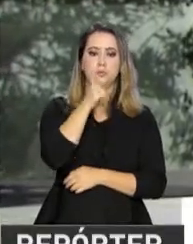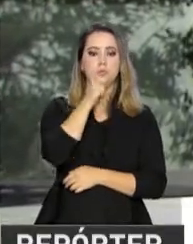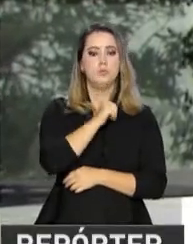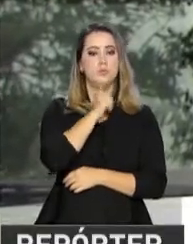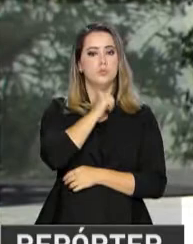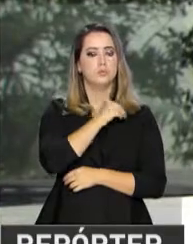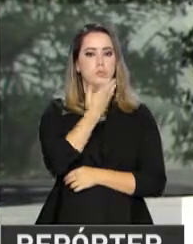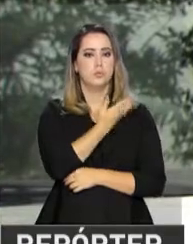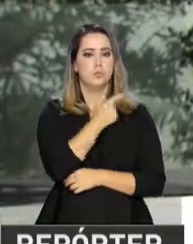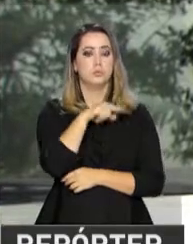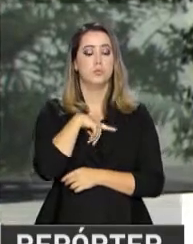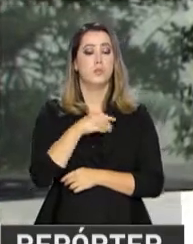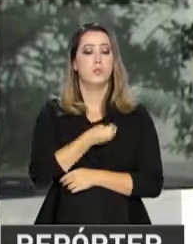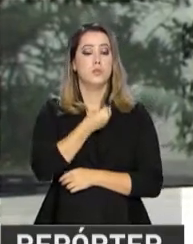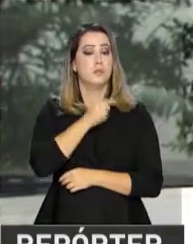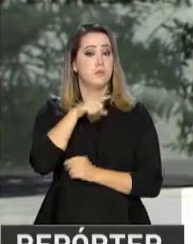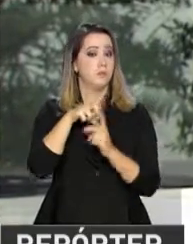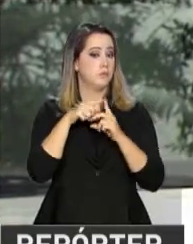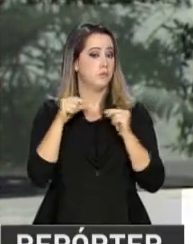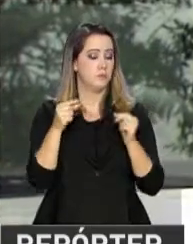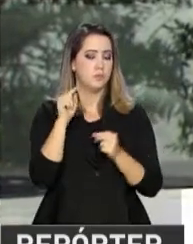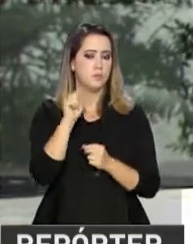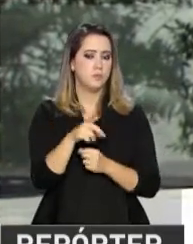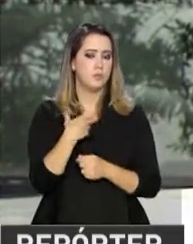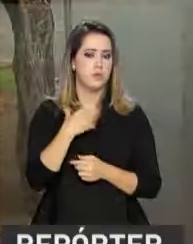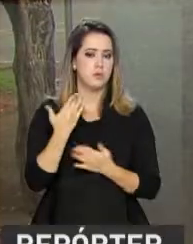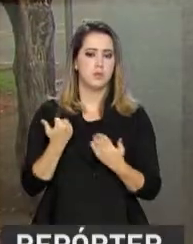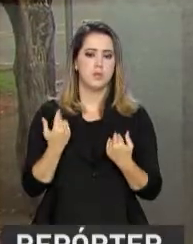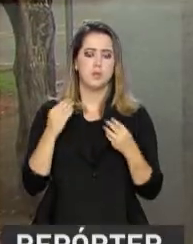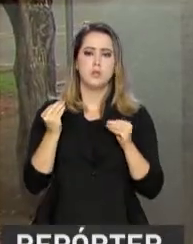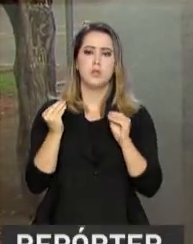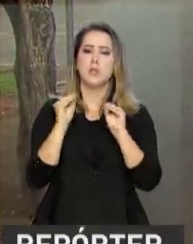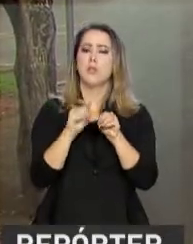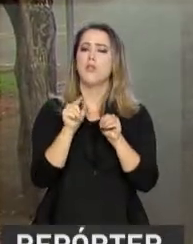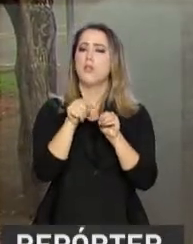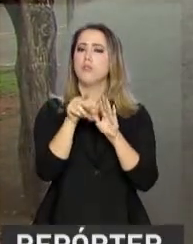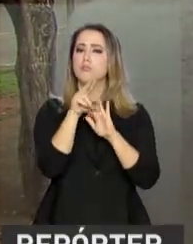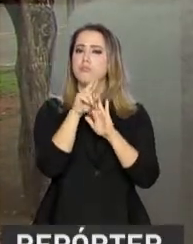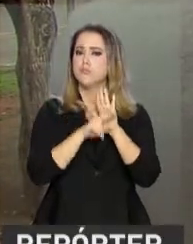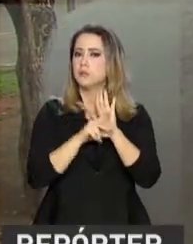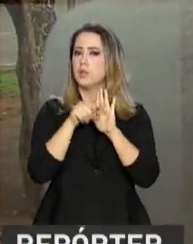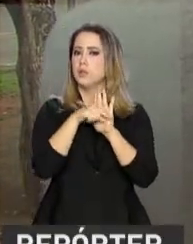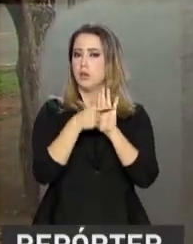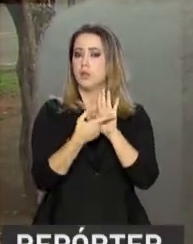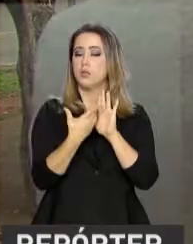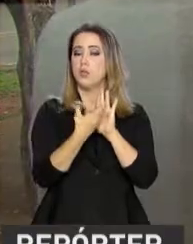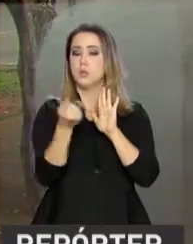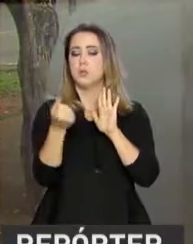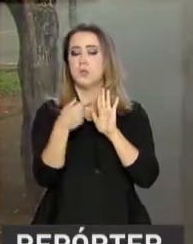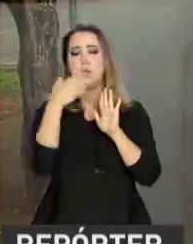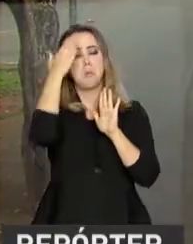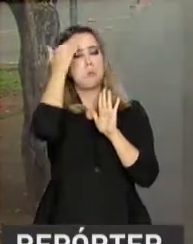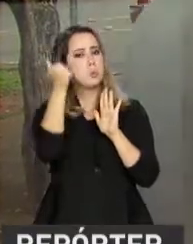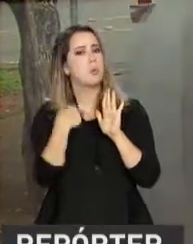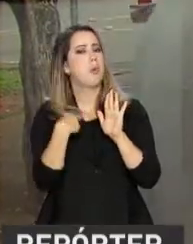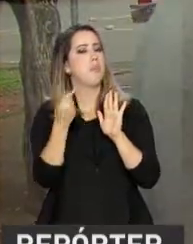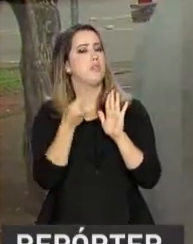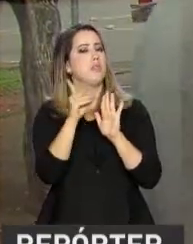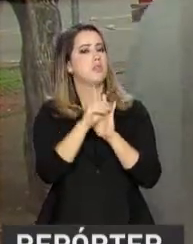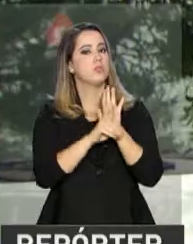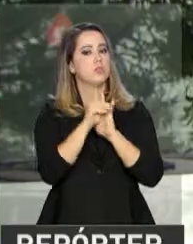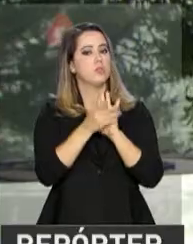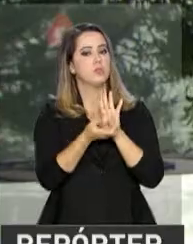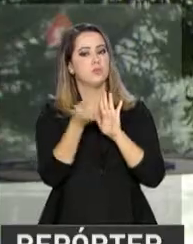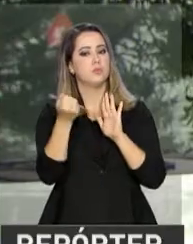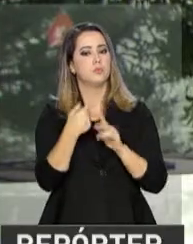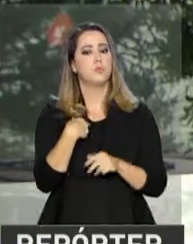Rosilda Lacerda, moradora de Brasília. Ela se enquadra dentro dos requisitos do benefício e não sabia que tinha direito ao dinheiro.